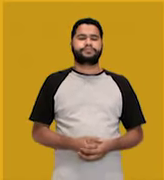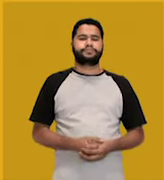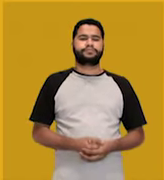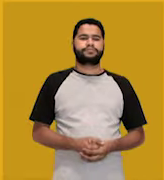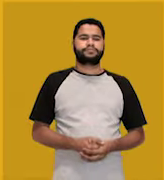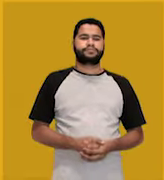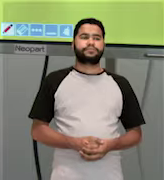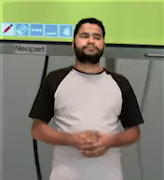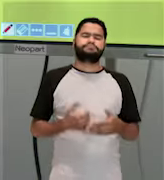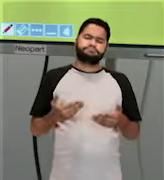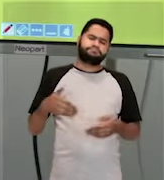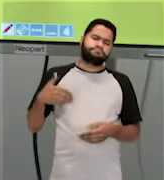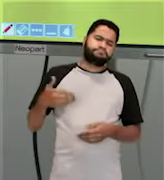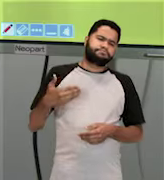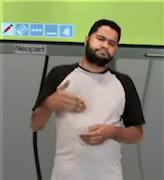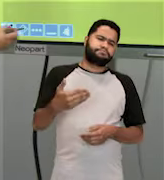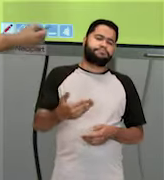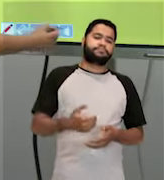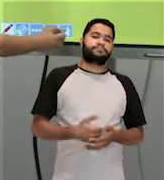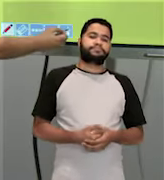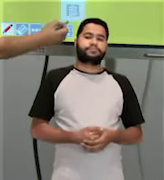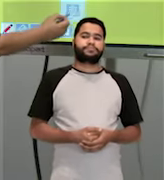milésimos. E assim por diante.